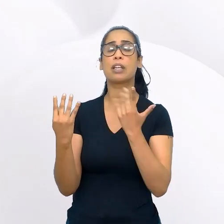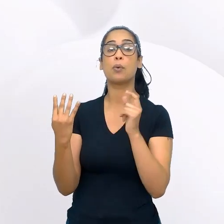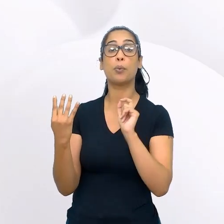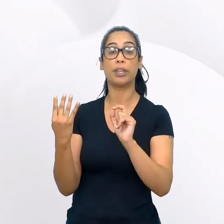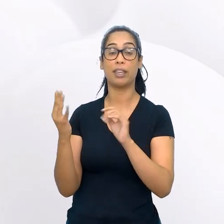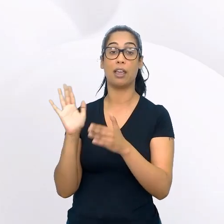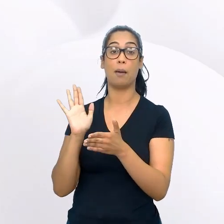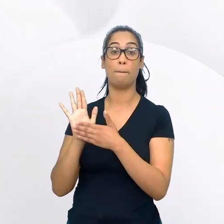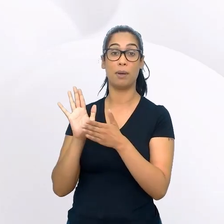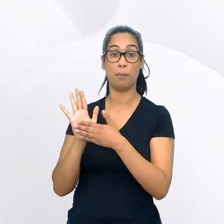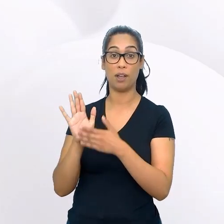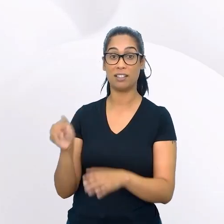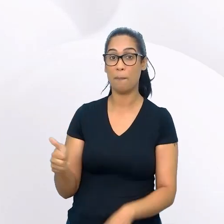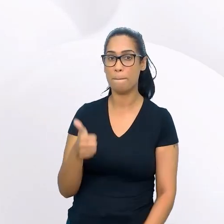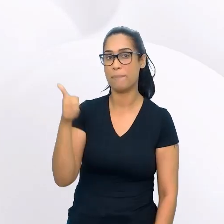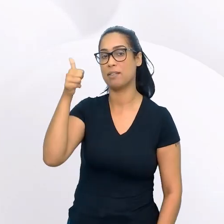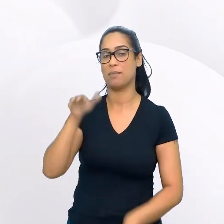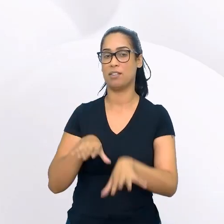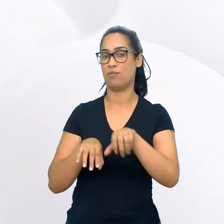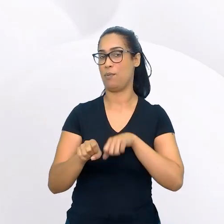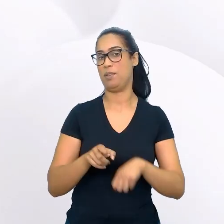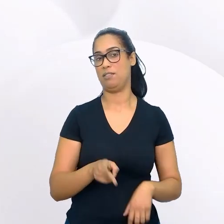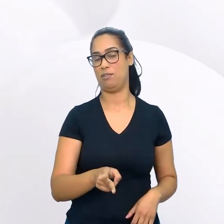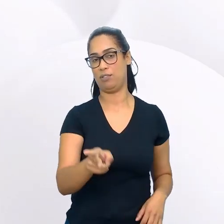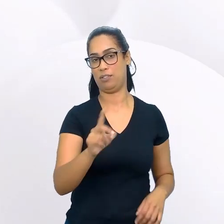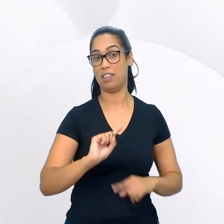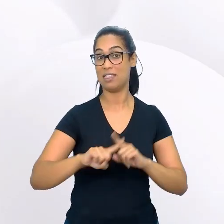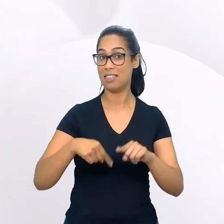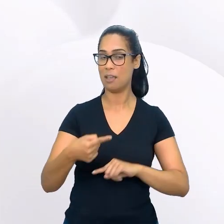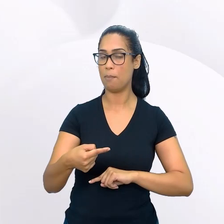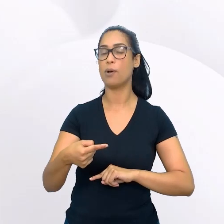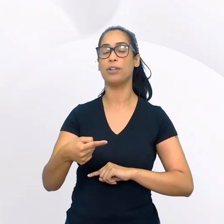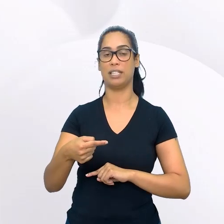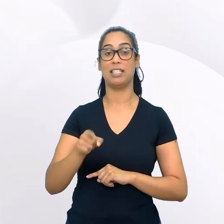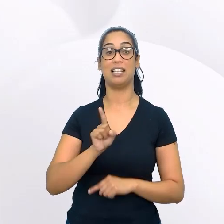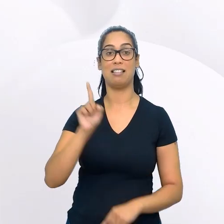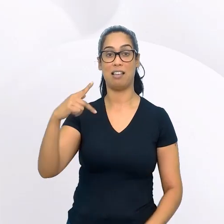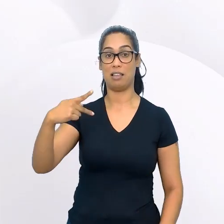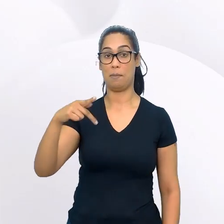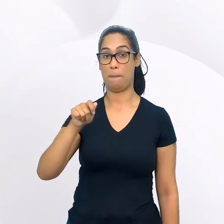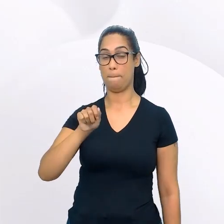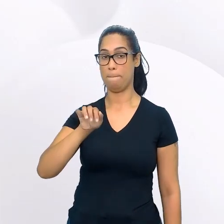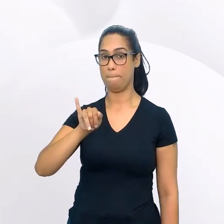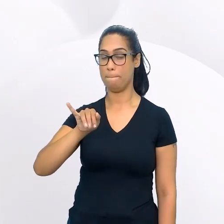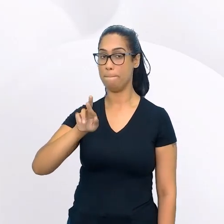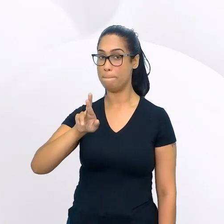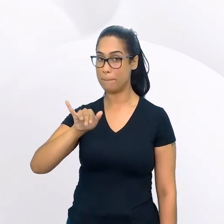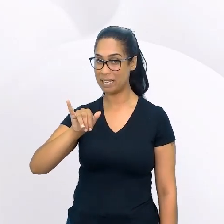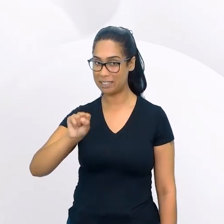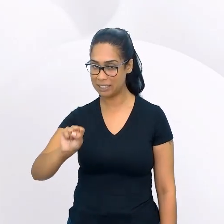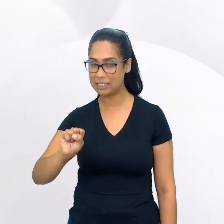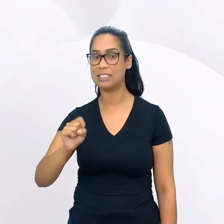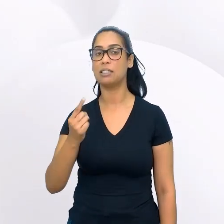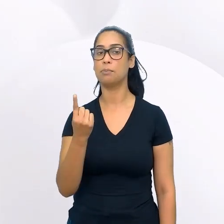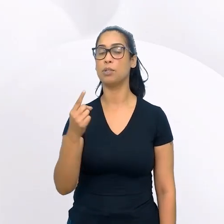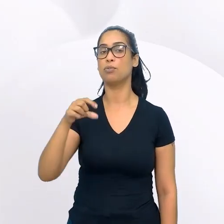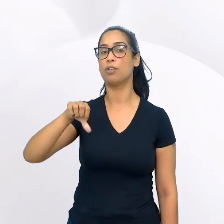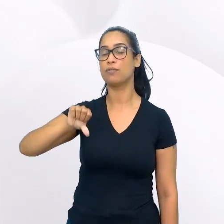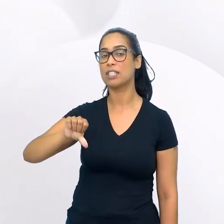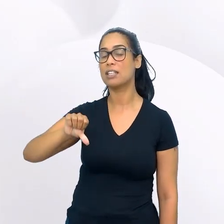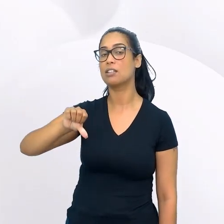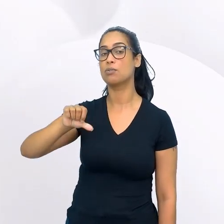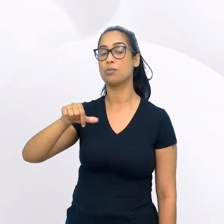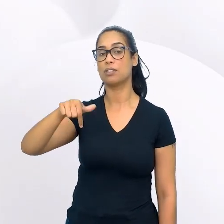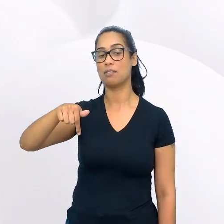aí a gente vai ter a primeira escola instalada lá em Paris em 1795 e